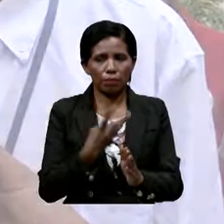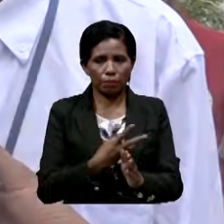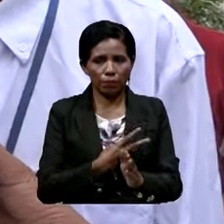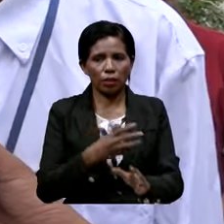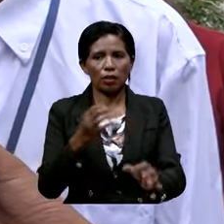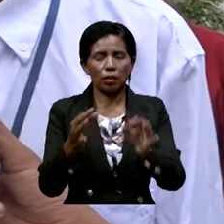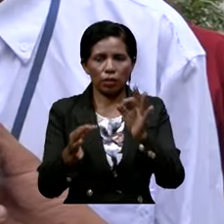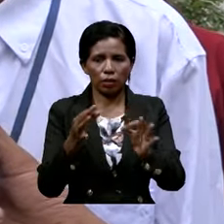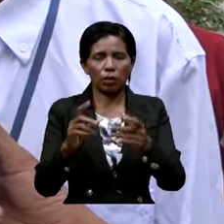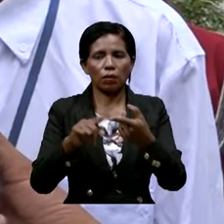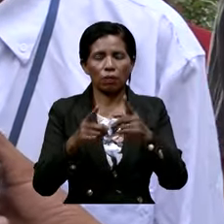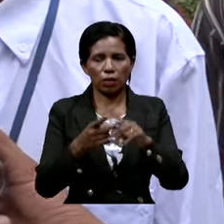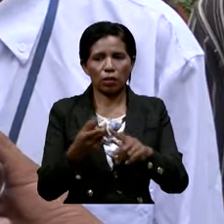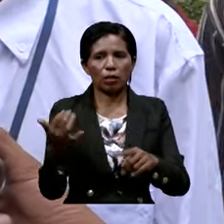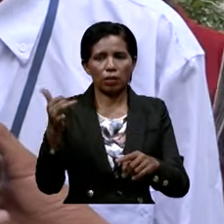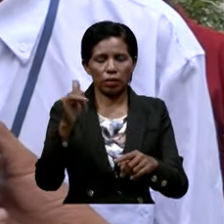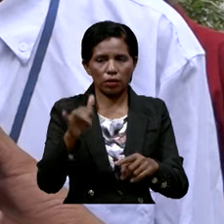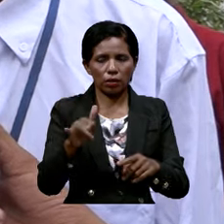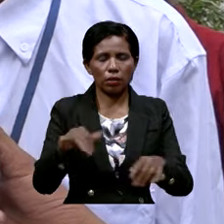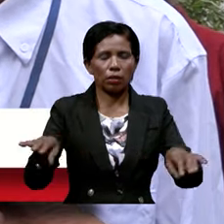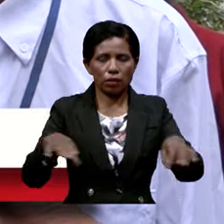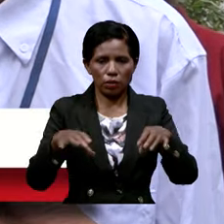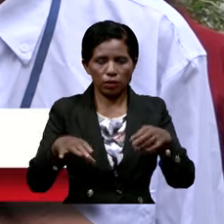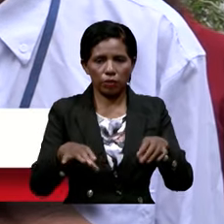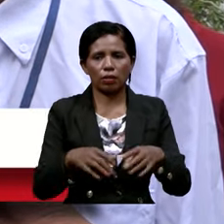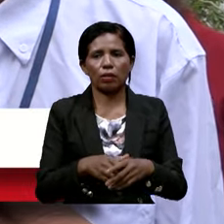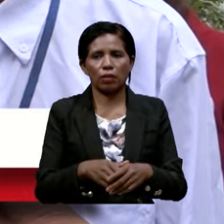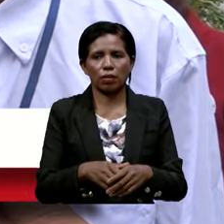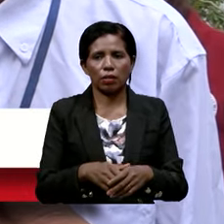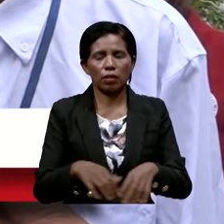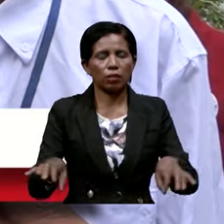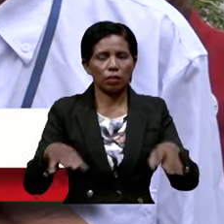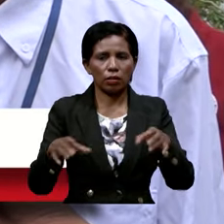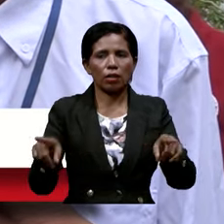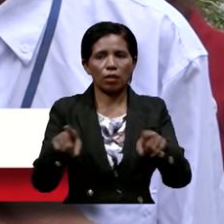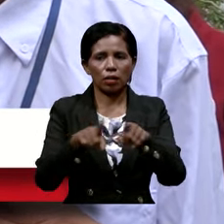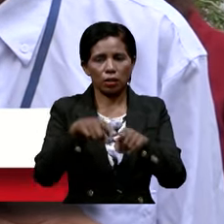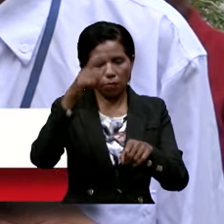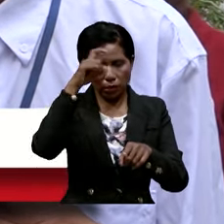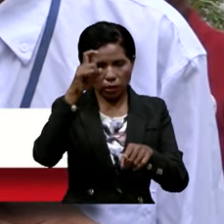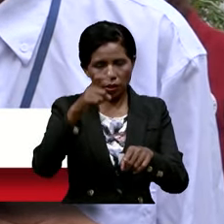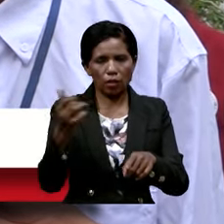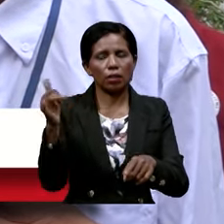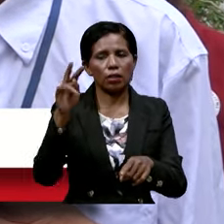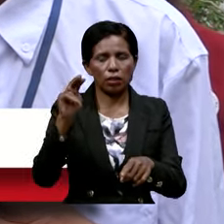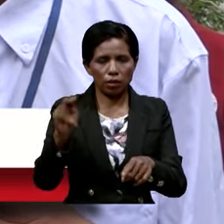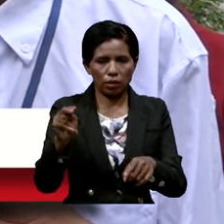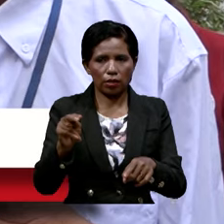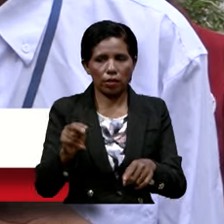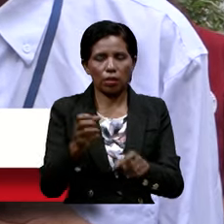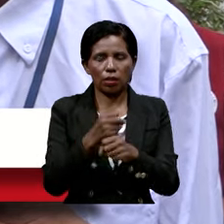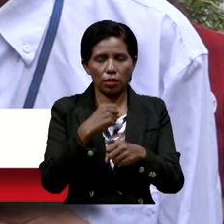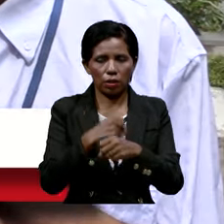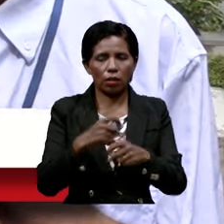mesmo colega sira nebia serviço ne profesionalidad mudar ninia matenek nebe mak nia halo